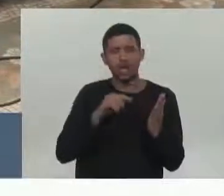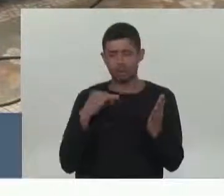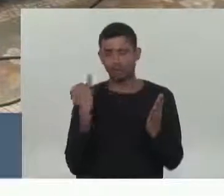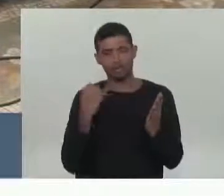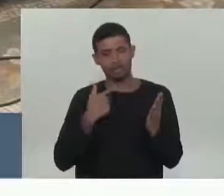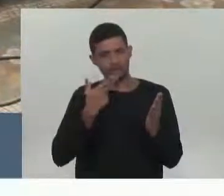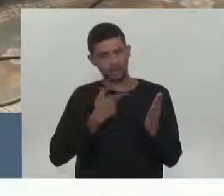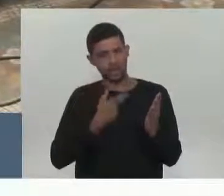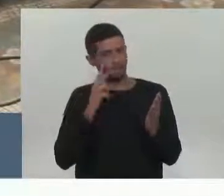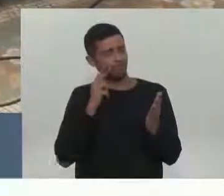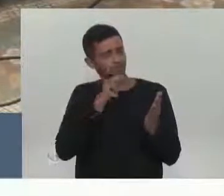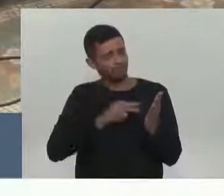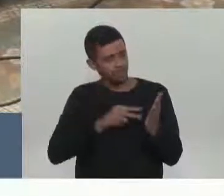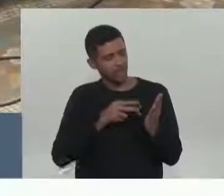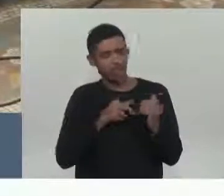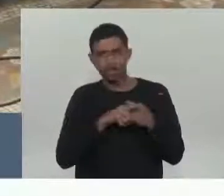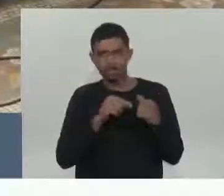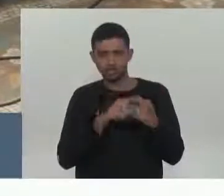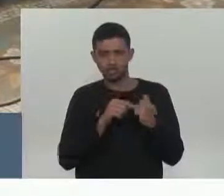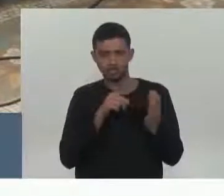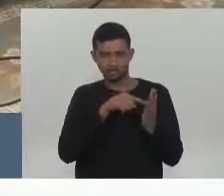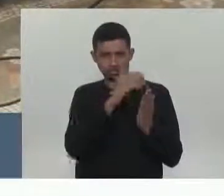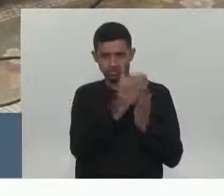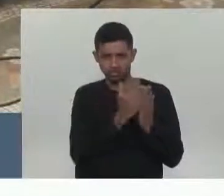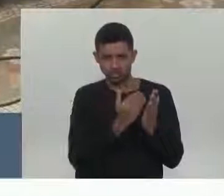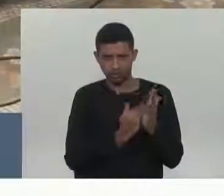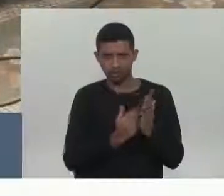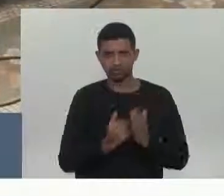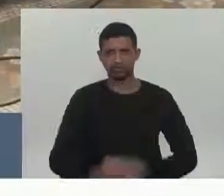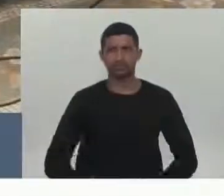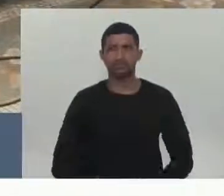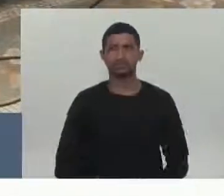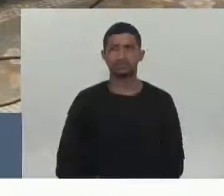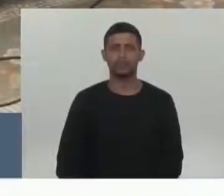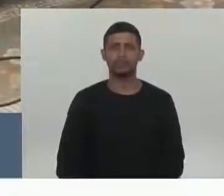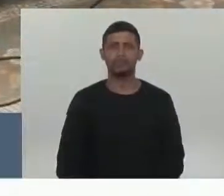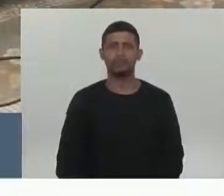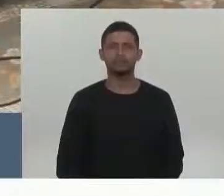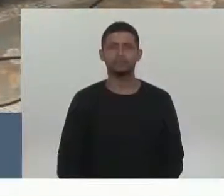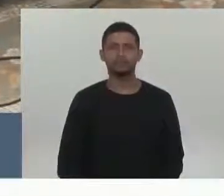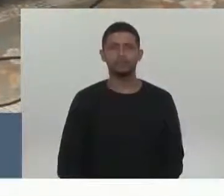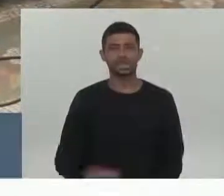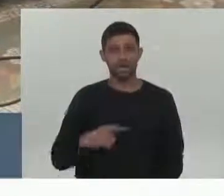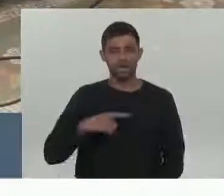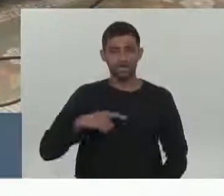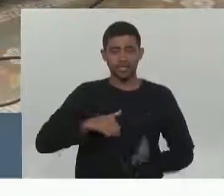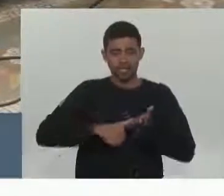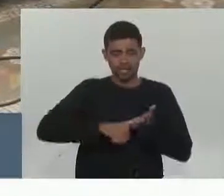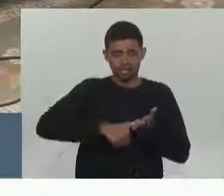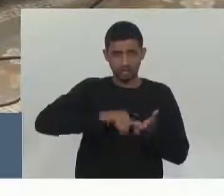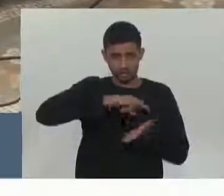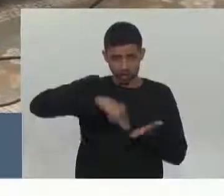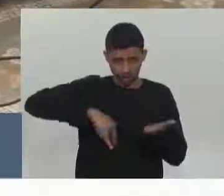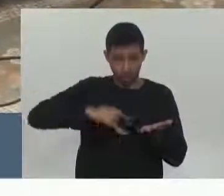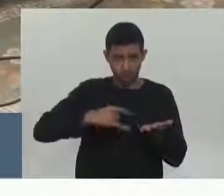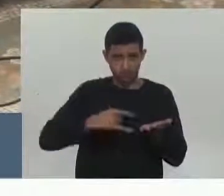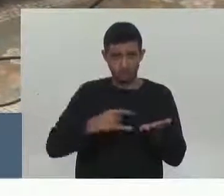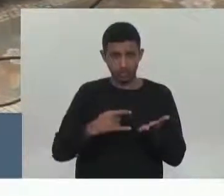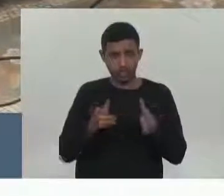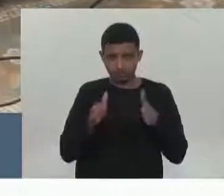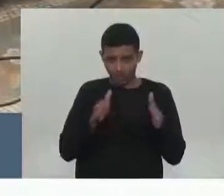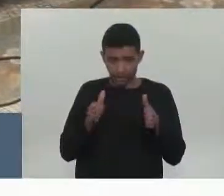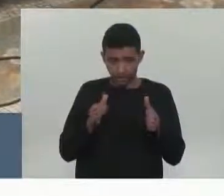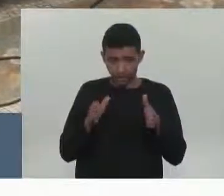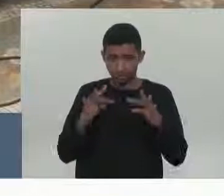importante, super importante, ó. Ser portador de documento de identidade funcional com validade a